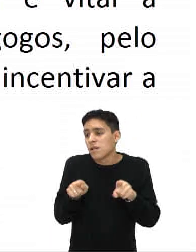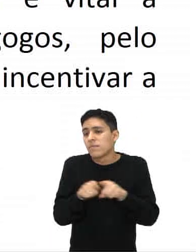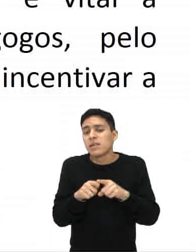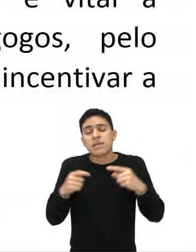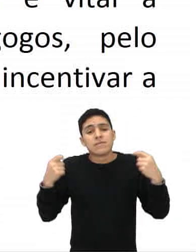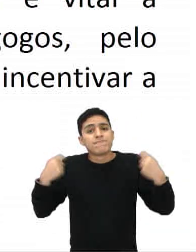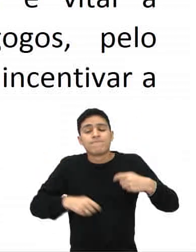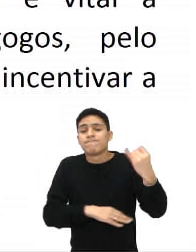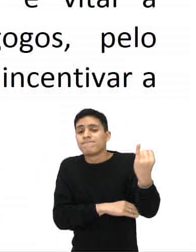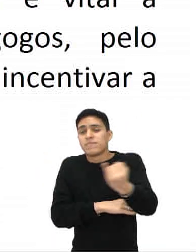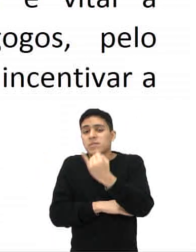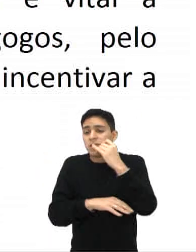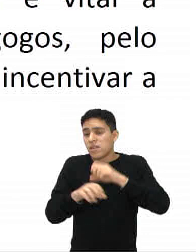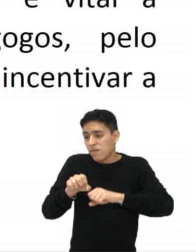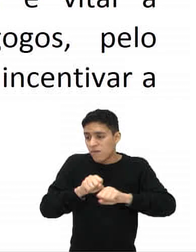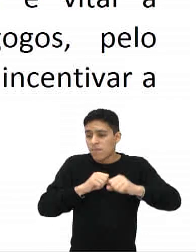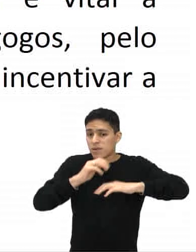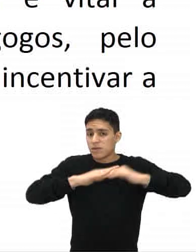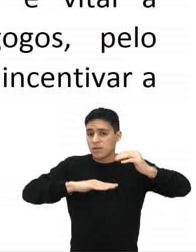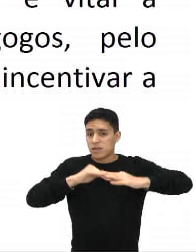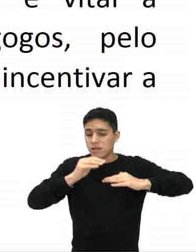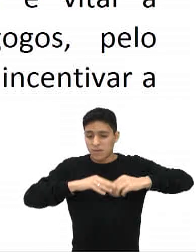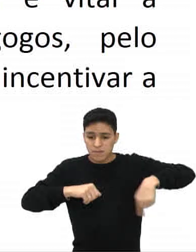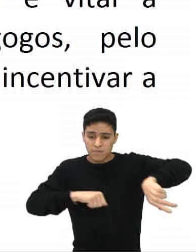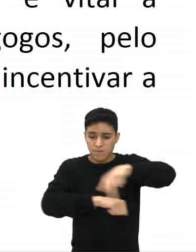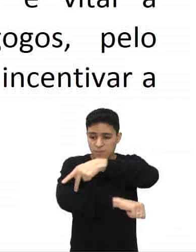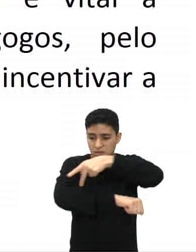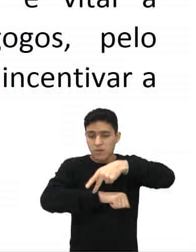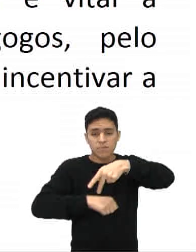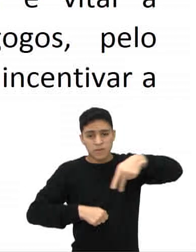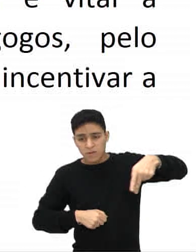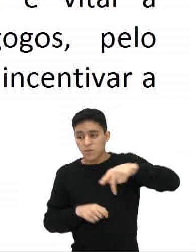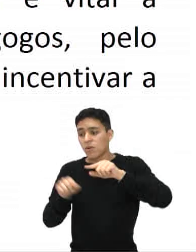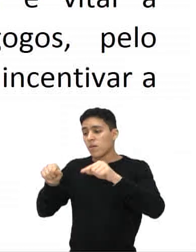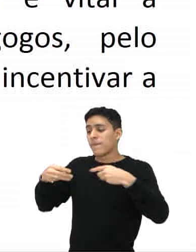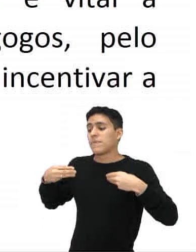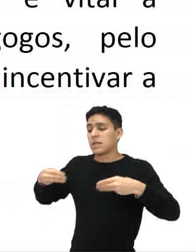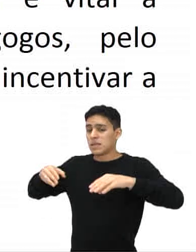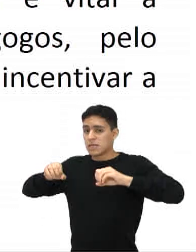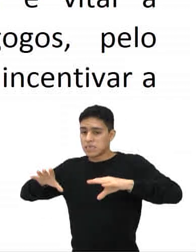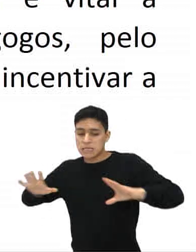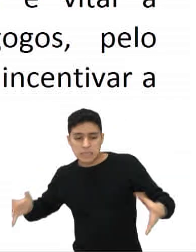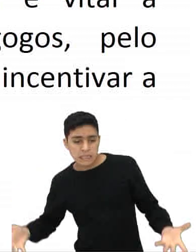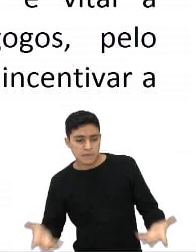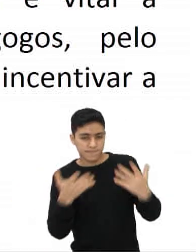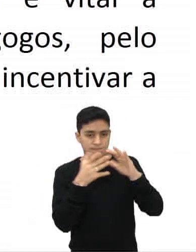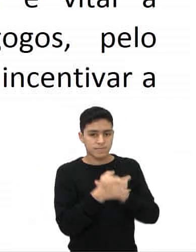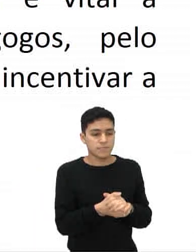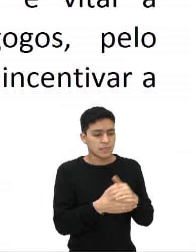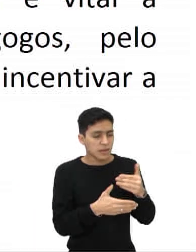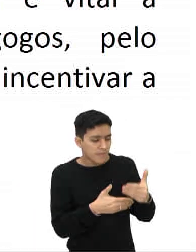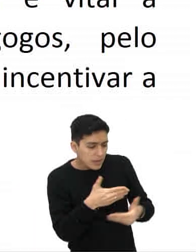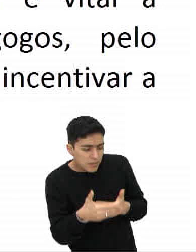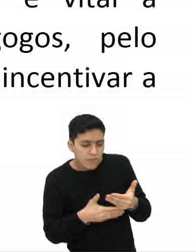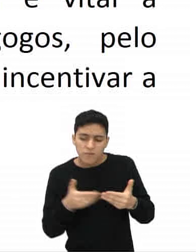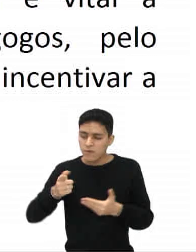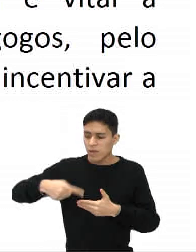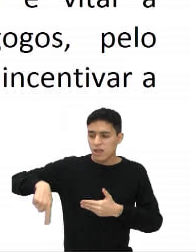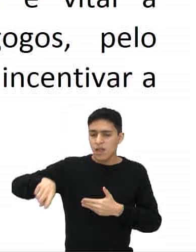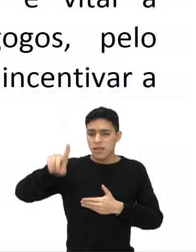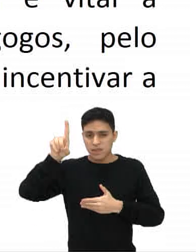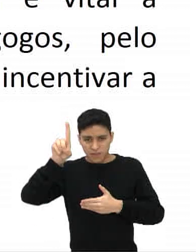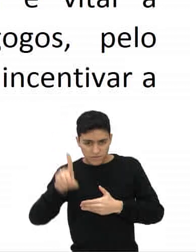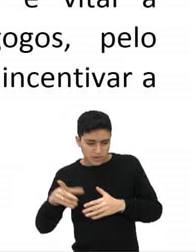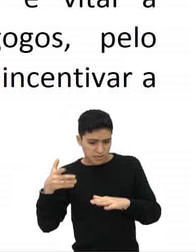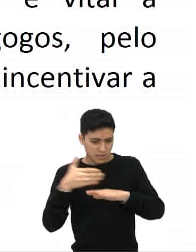dos professores e dos pedagogos pelo Ministério da Educação. Esses deficientes e incentivar a sua continuidade nas escolas, a